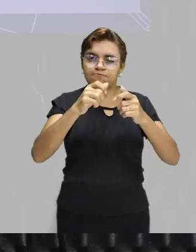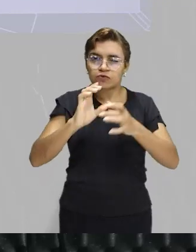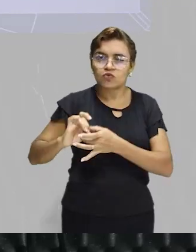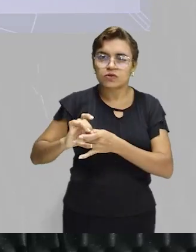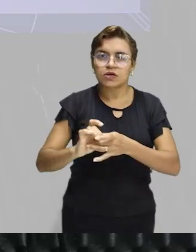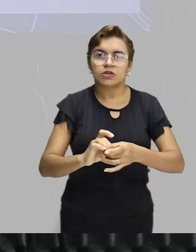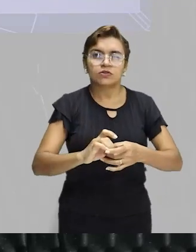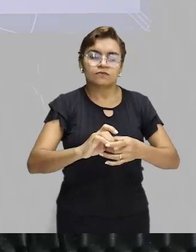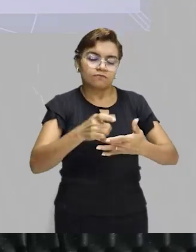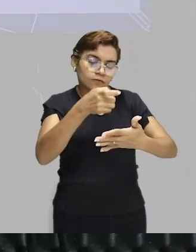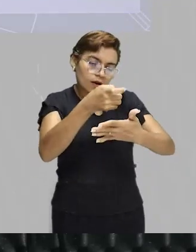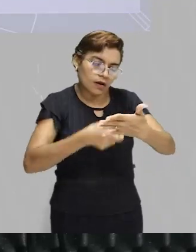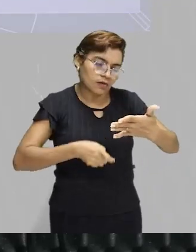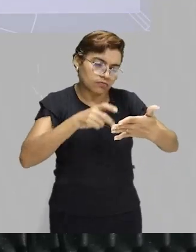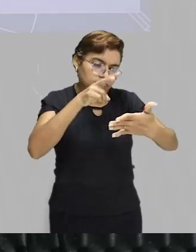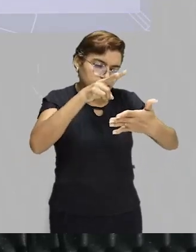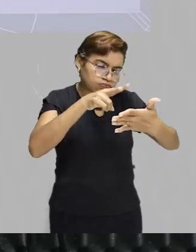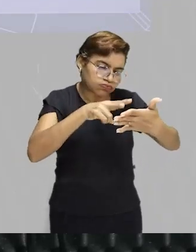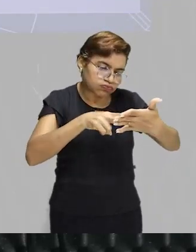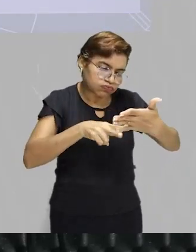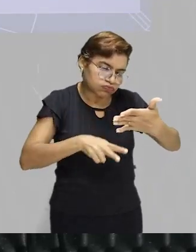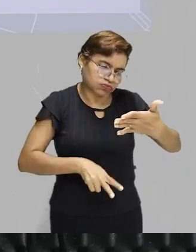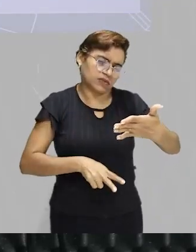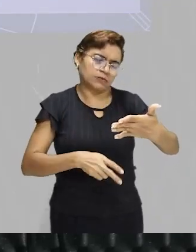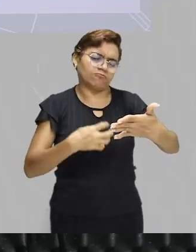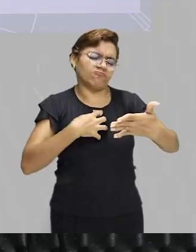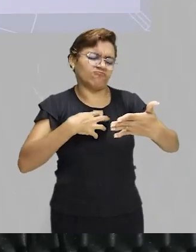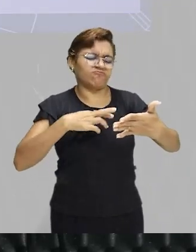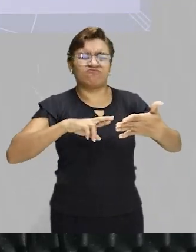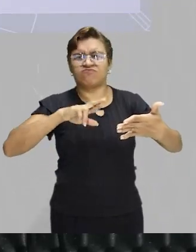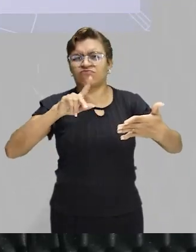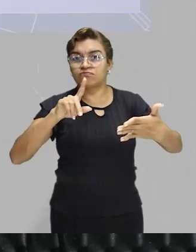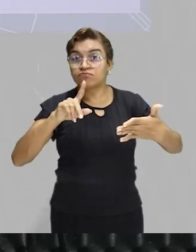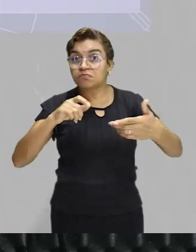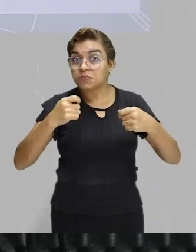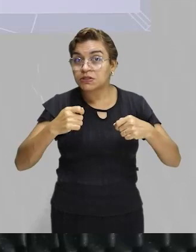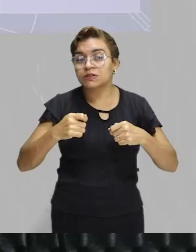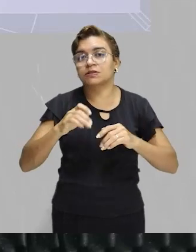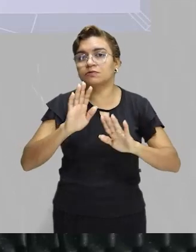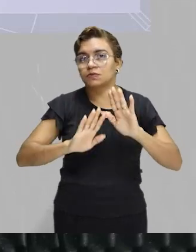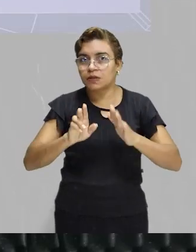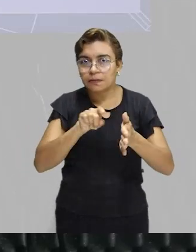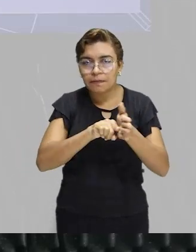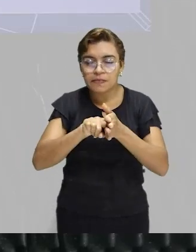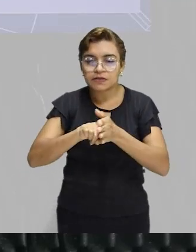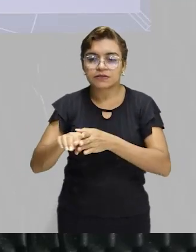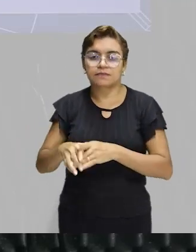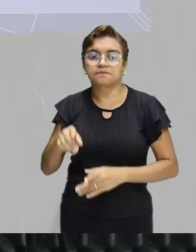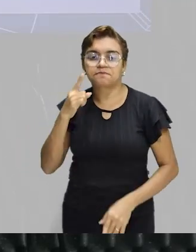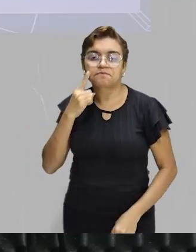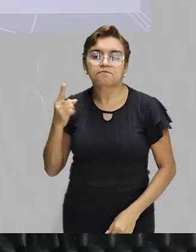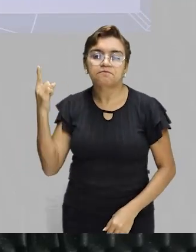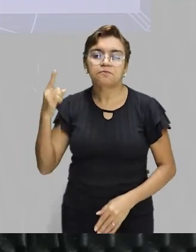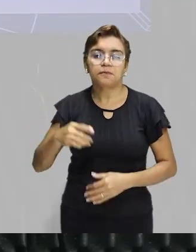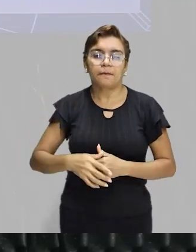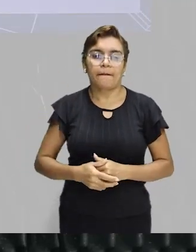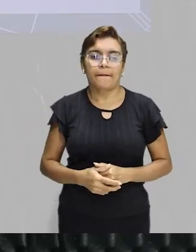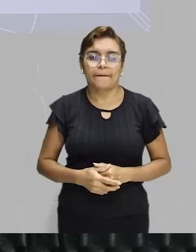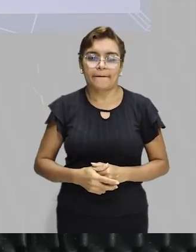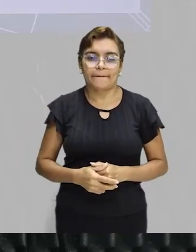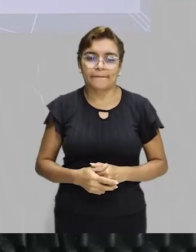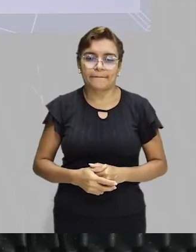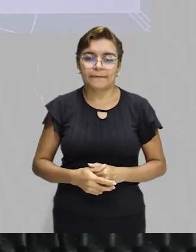está estranho, é porque provavelmente é um falso cognato. Elementos tipográficos are clues. Clues